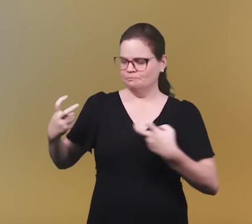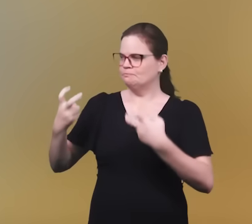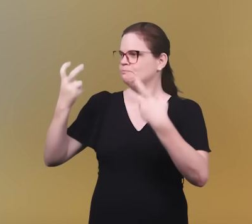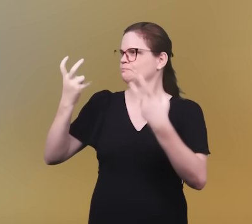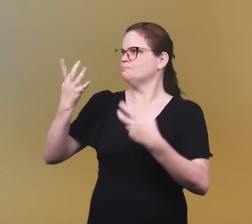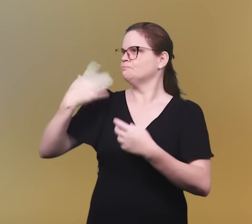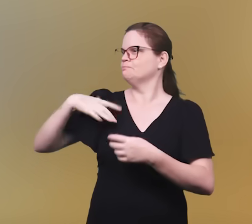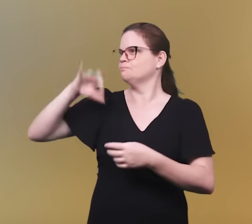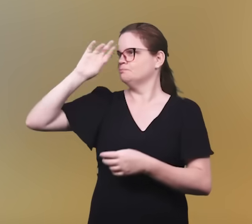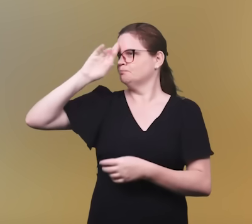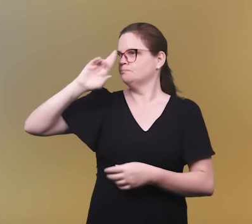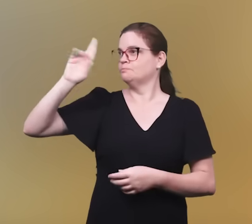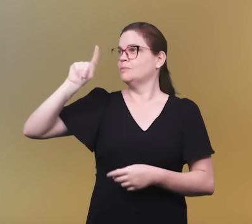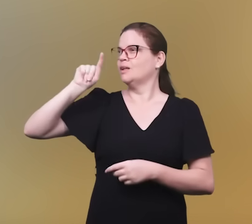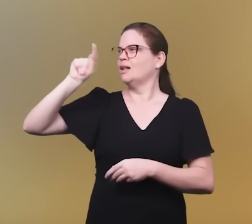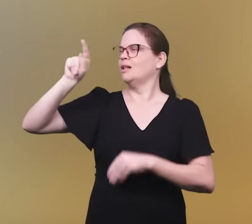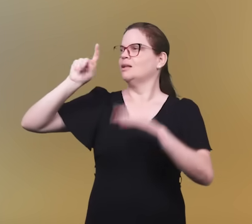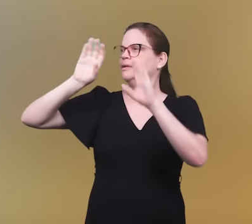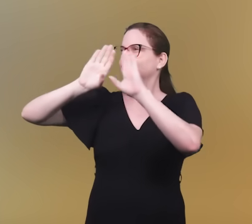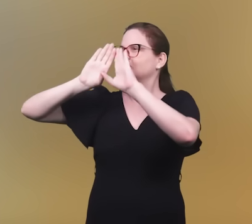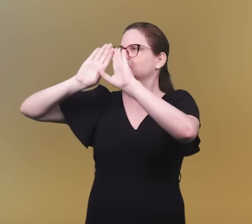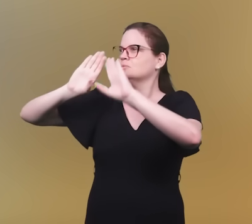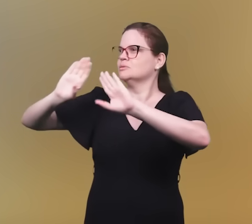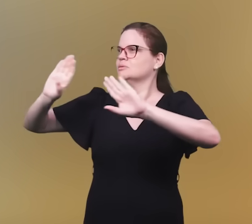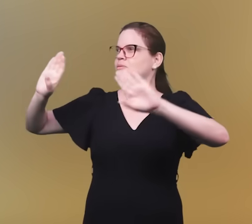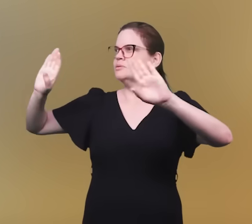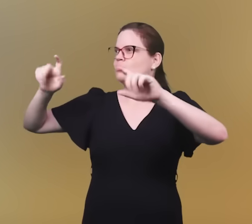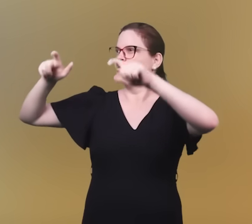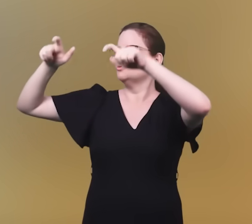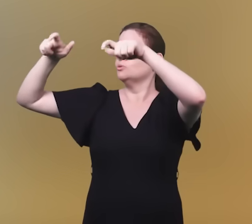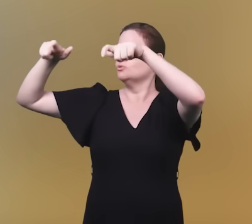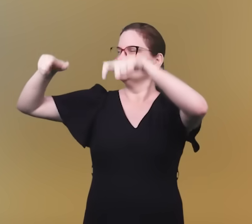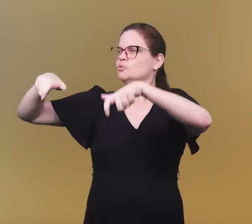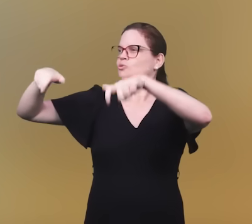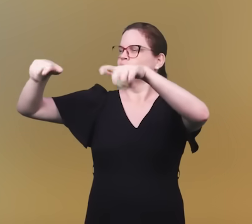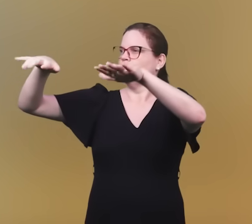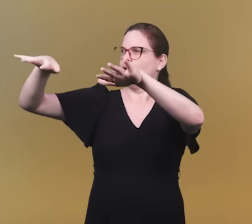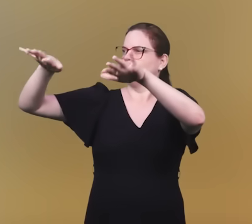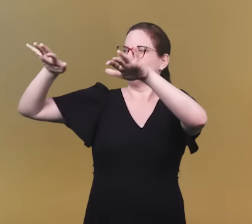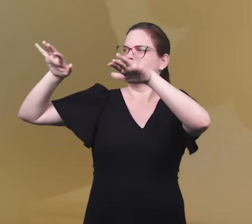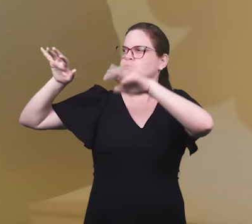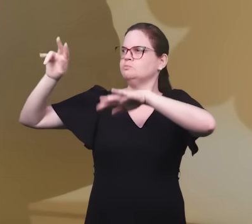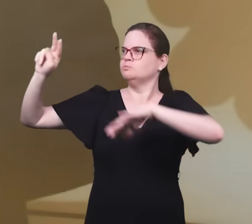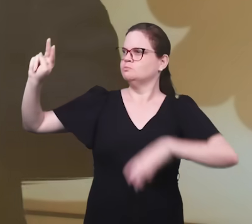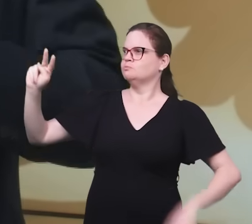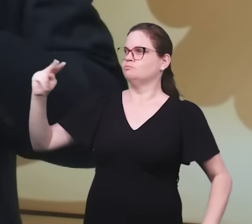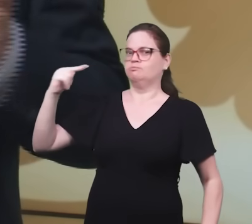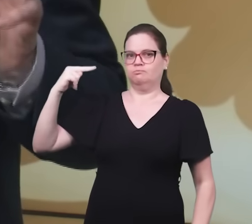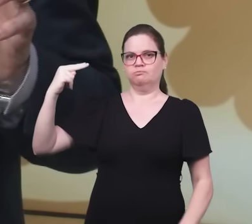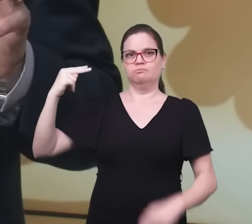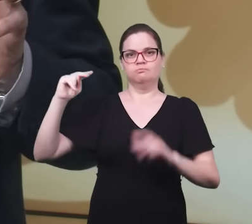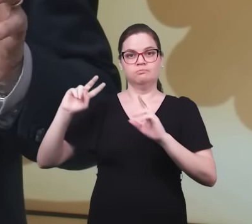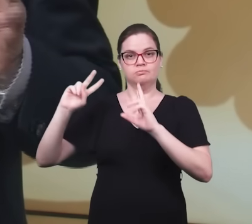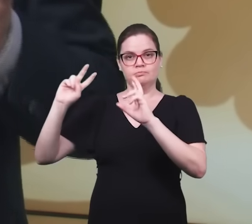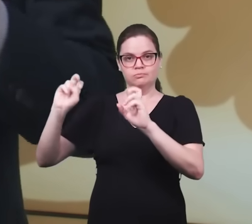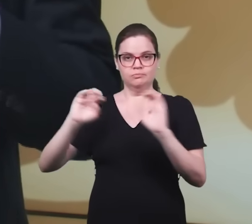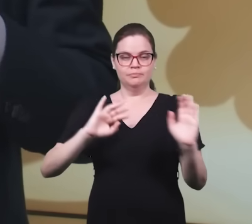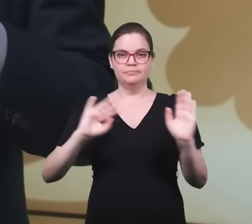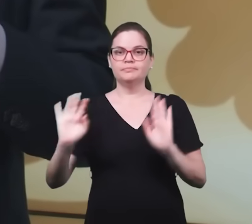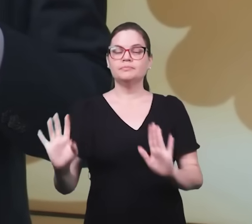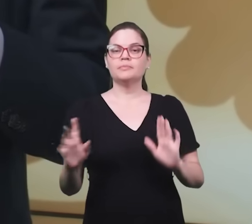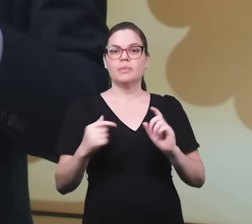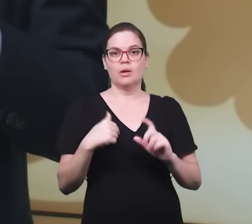Senhor, Ele ouviu-me desde o seu santo monte. Desde já eu